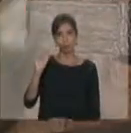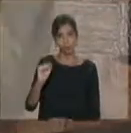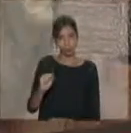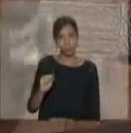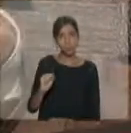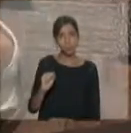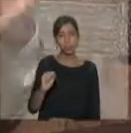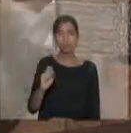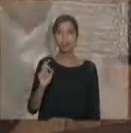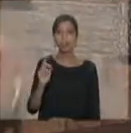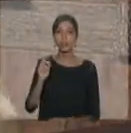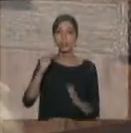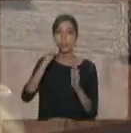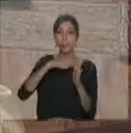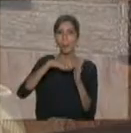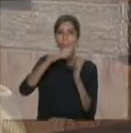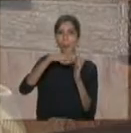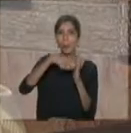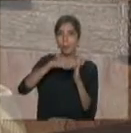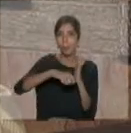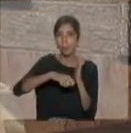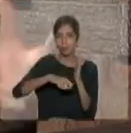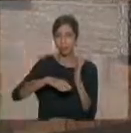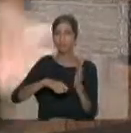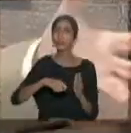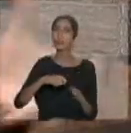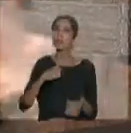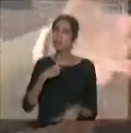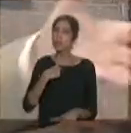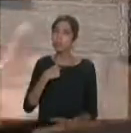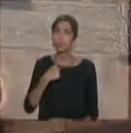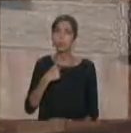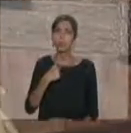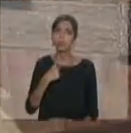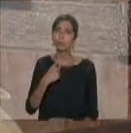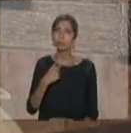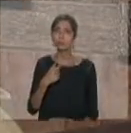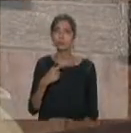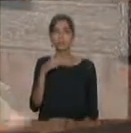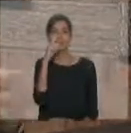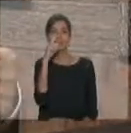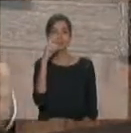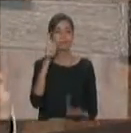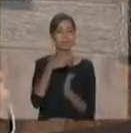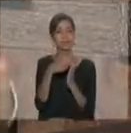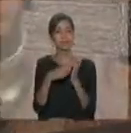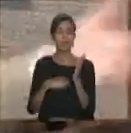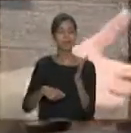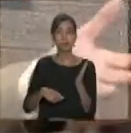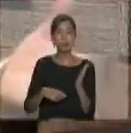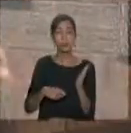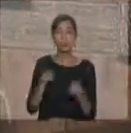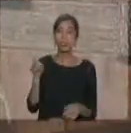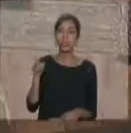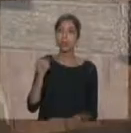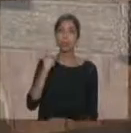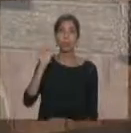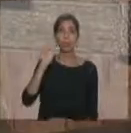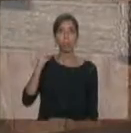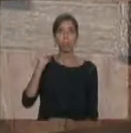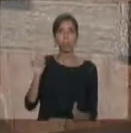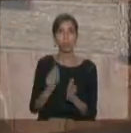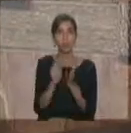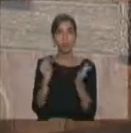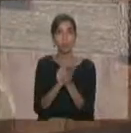saía uma vez por mês, mensal, né? E eu metido a escrever para tudo quanto era canto. E o dono do jornal era um